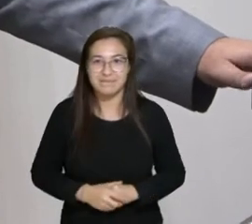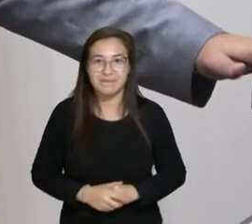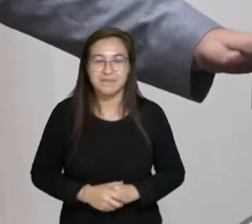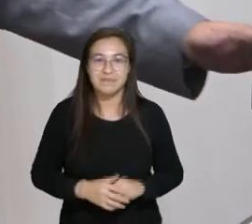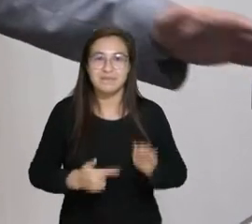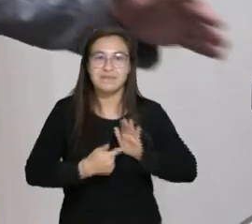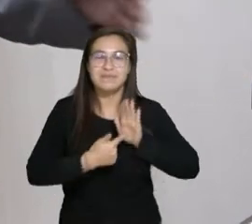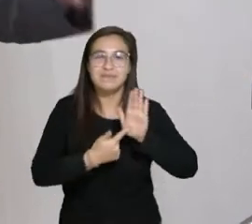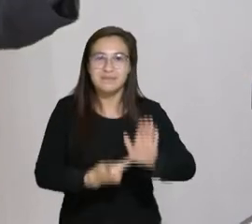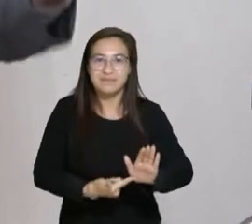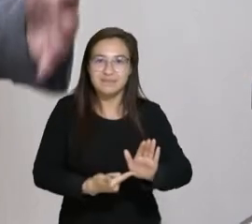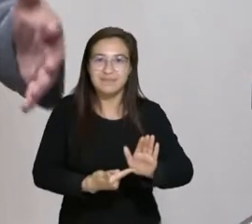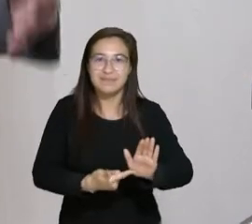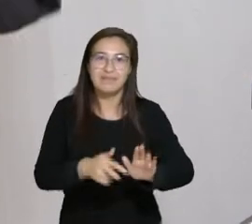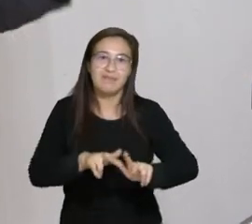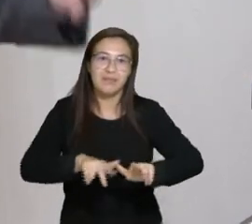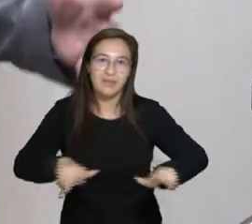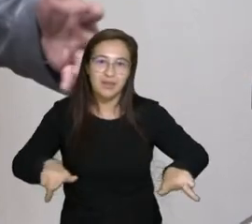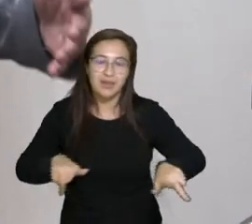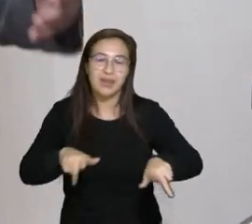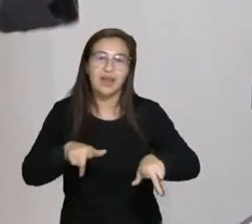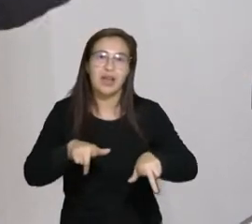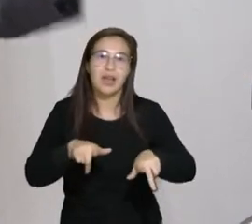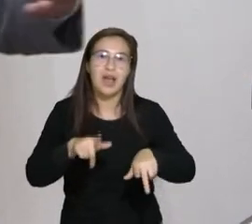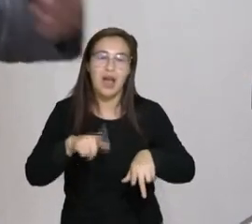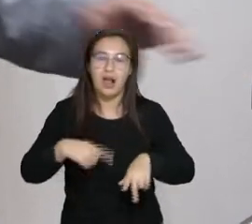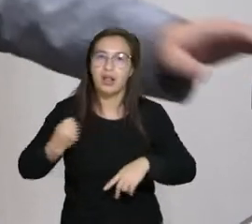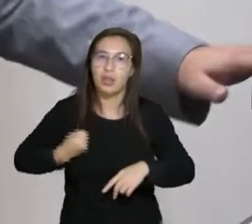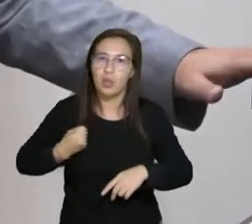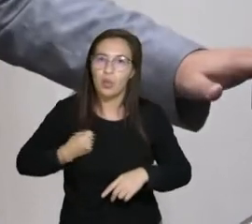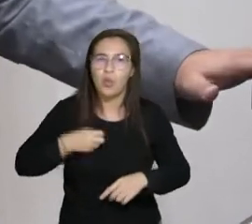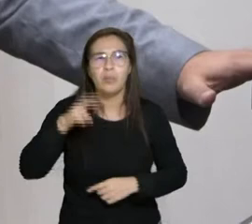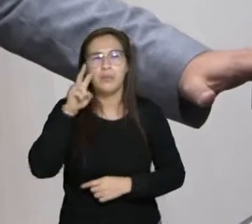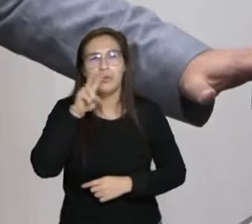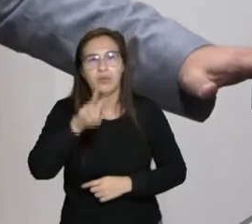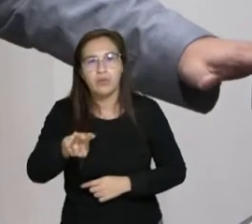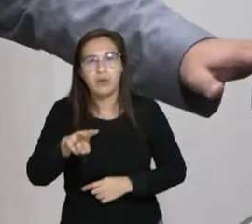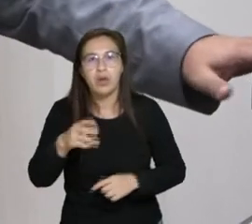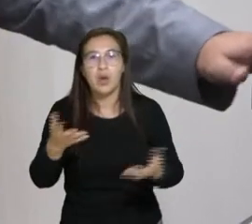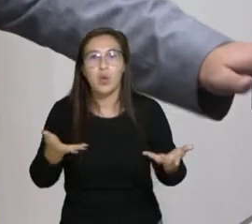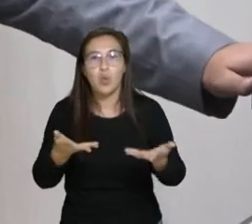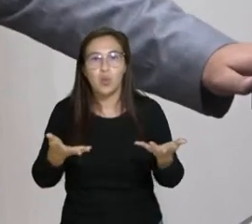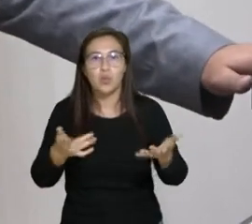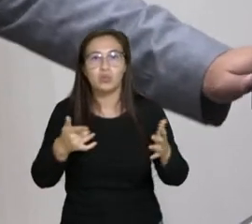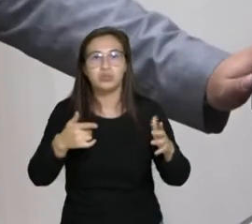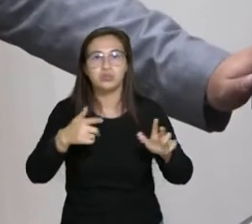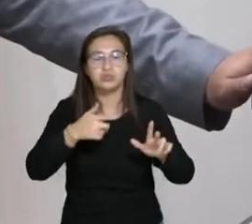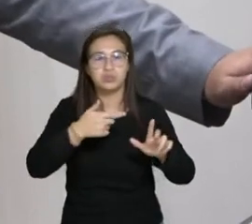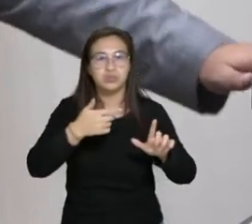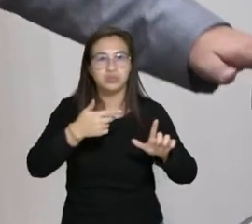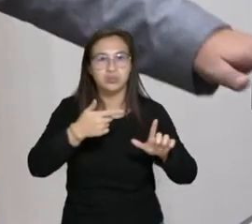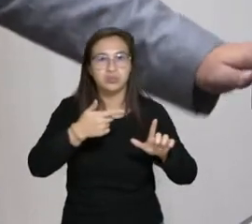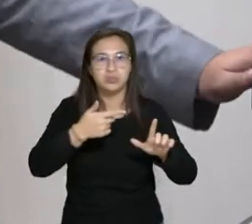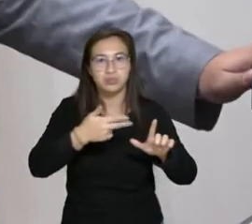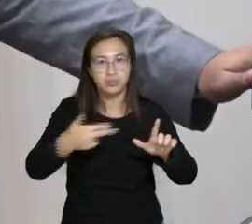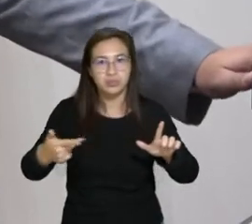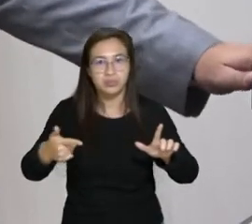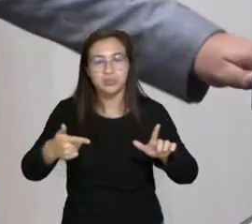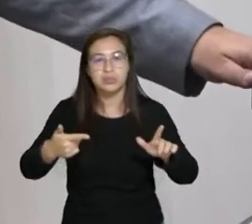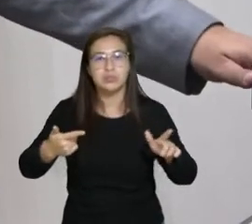apresente coisas que são palpáveis são números você tá vendo os jornais hoje no Estado de Santa Catarina com muita competência